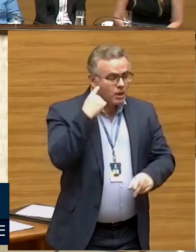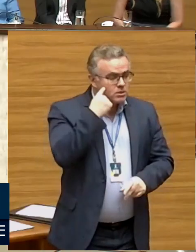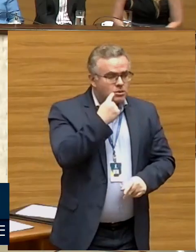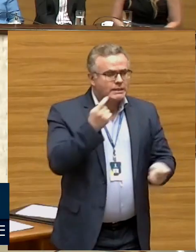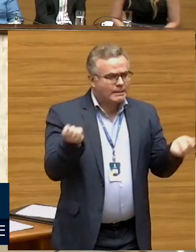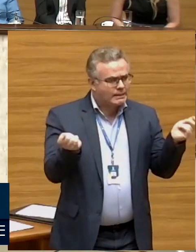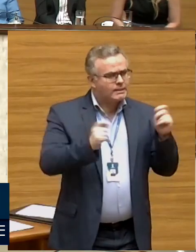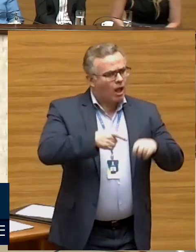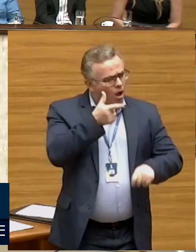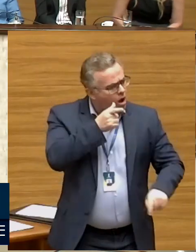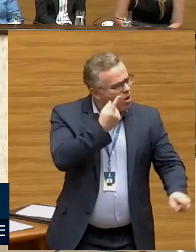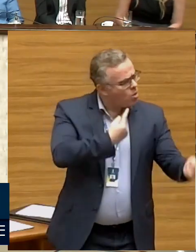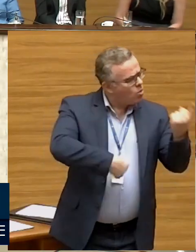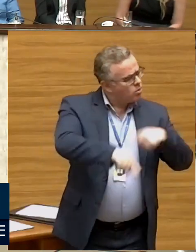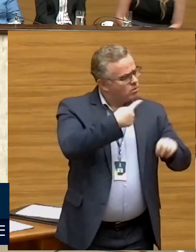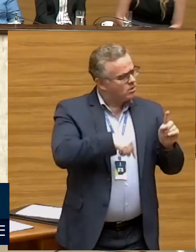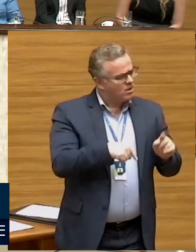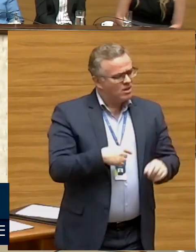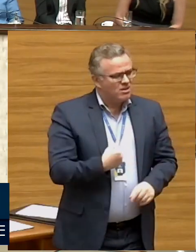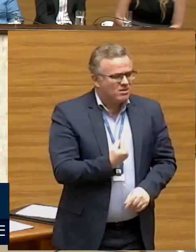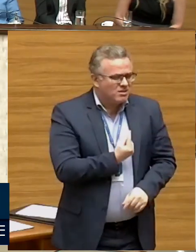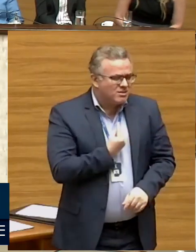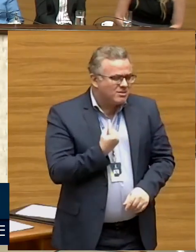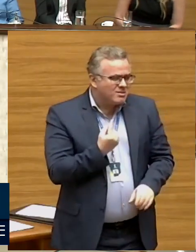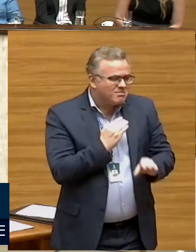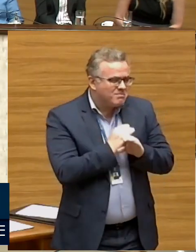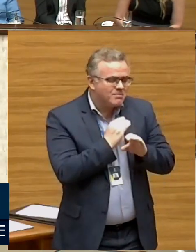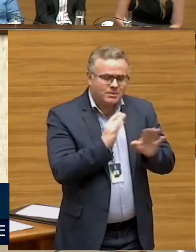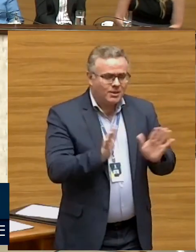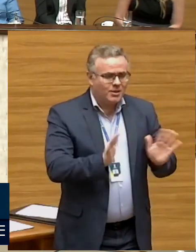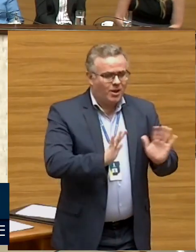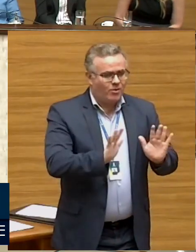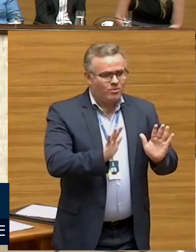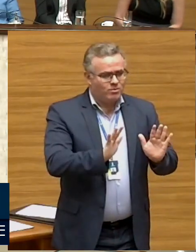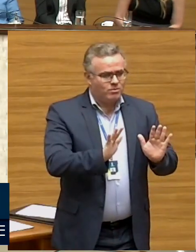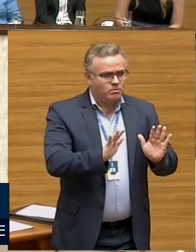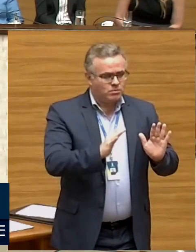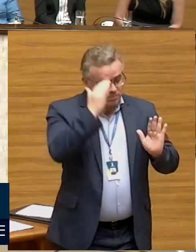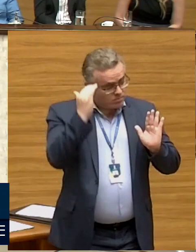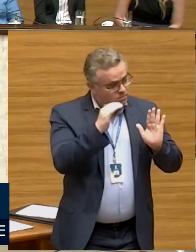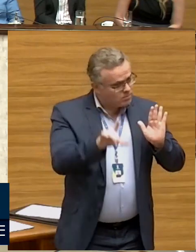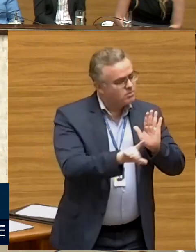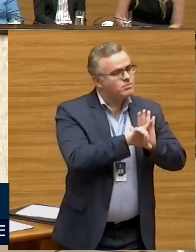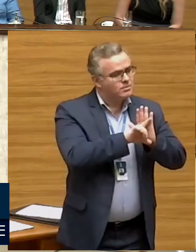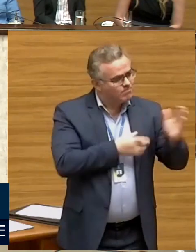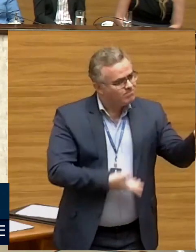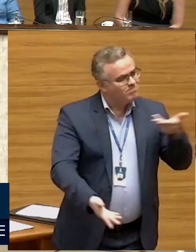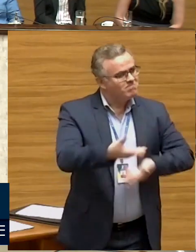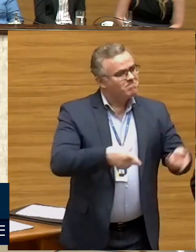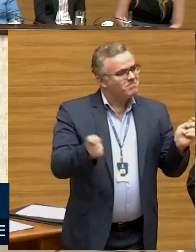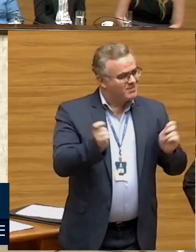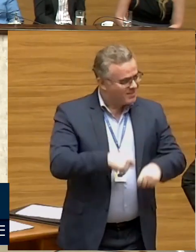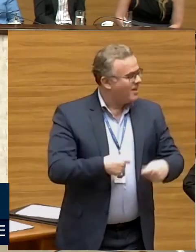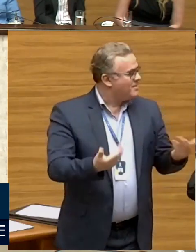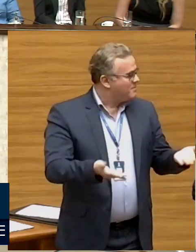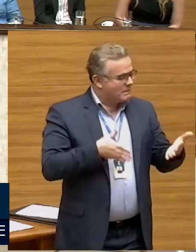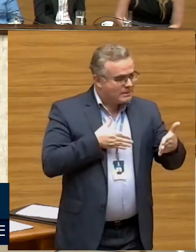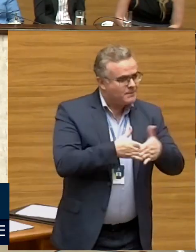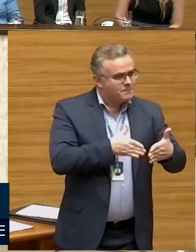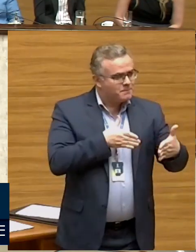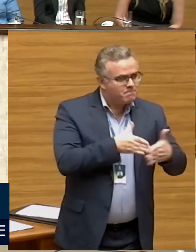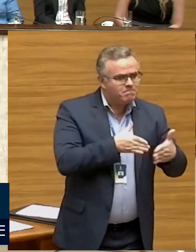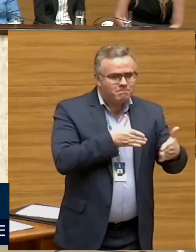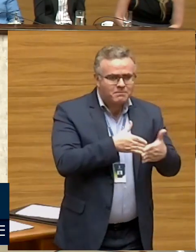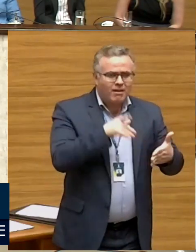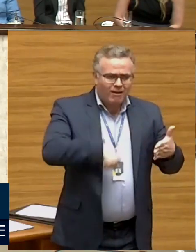surda não iria se sentir tão invisibilizada, né, e tão negadas, né, nos seus